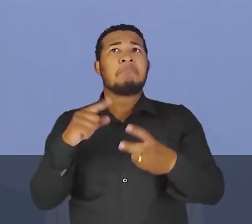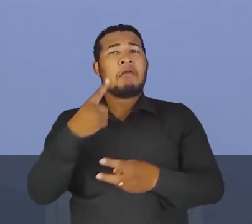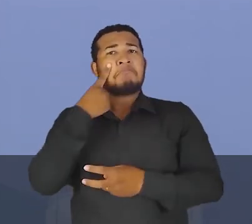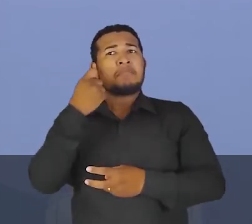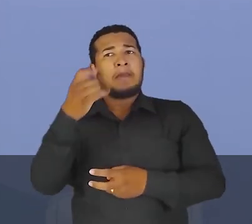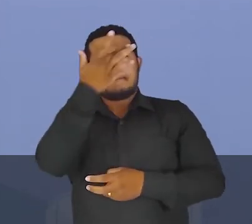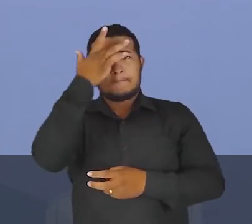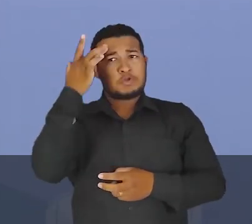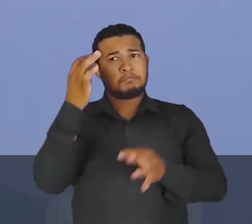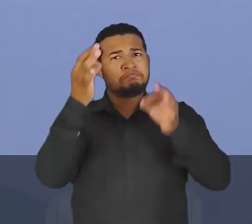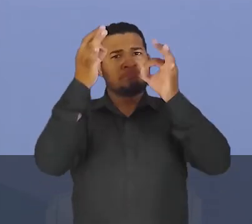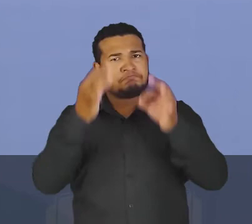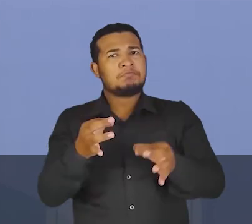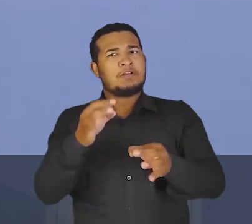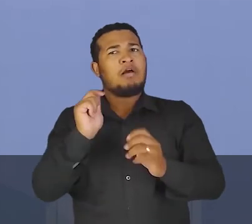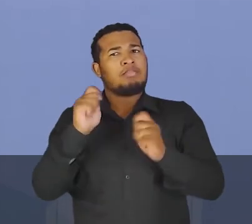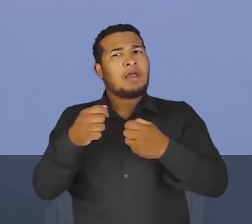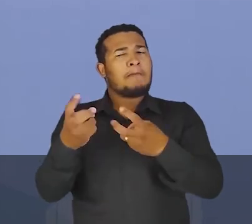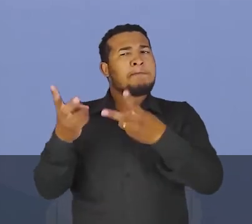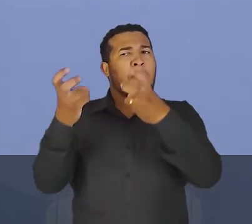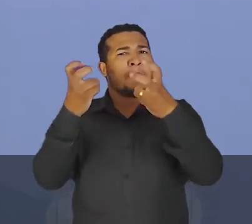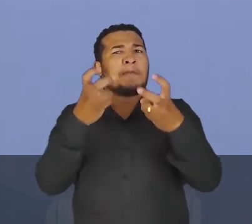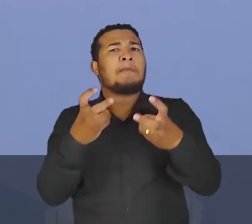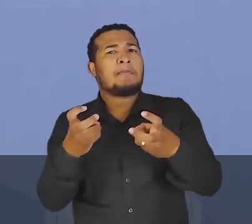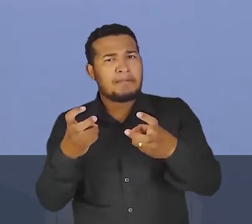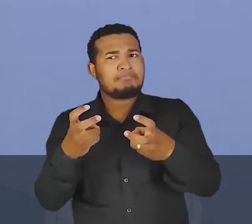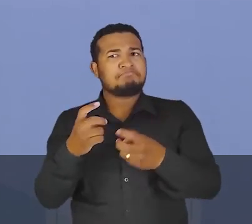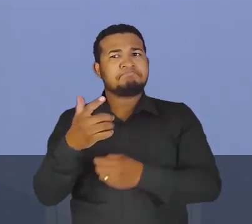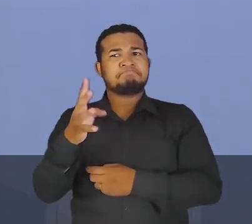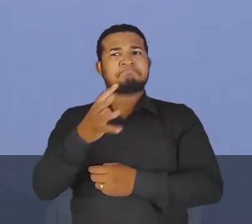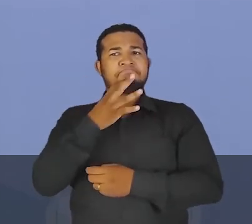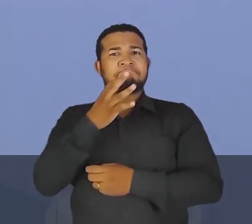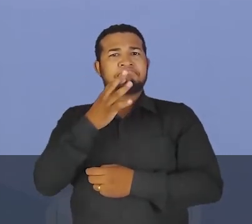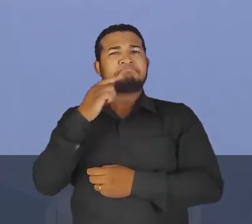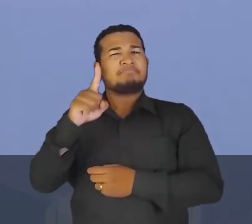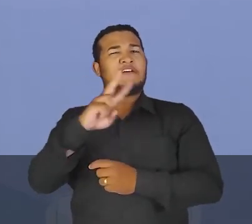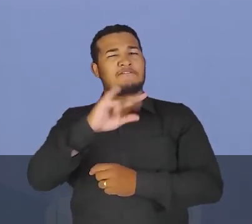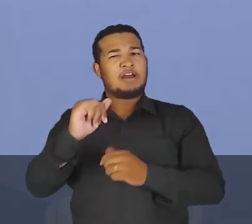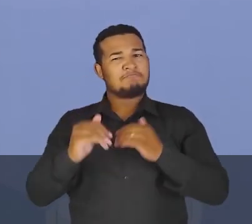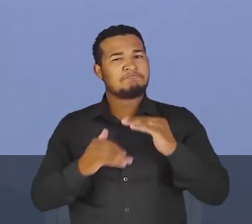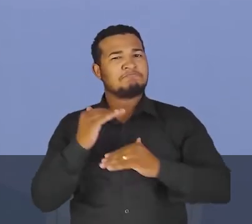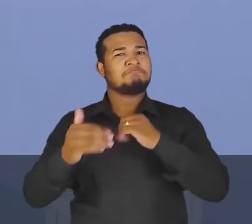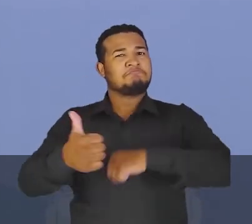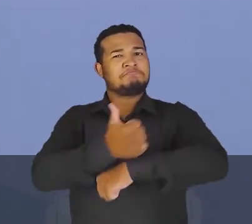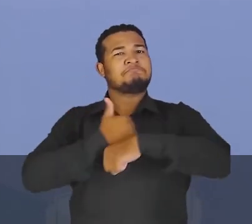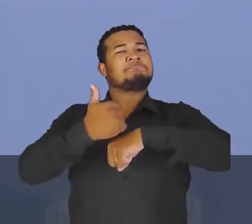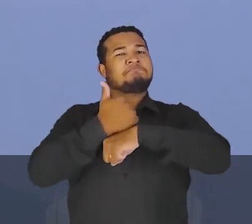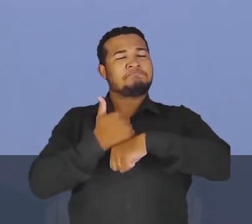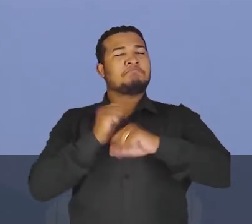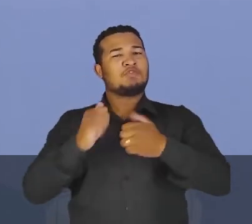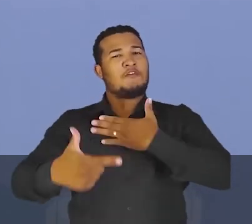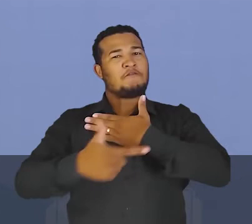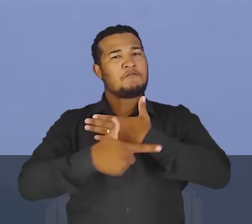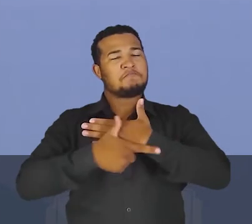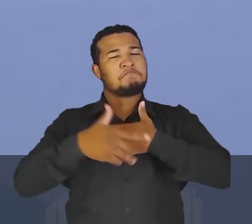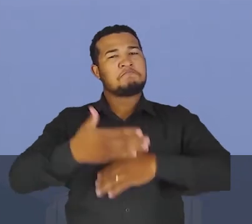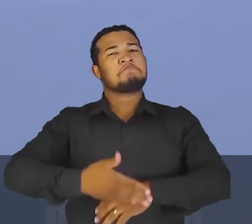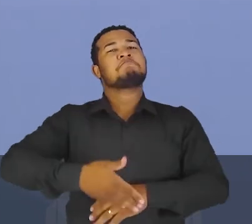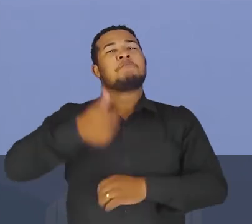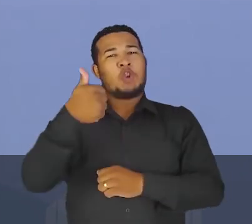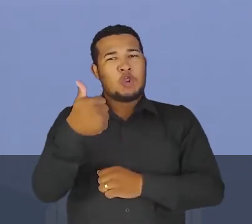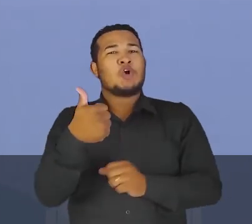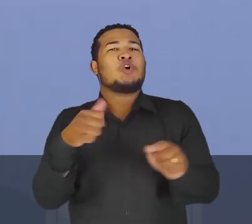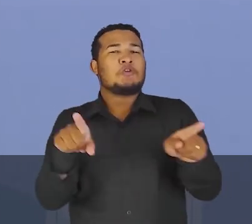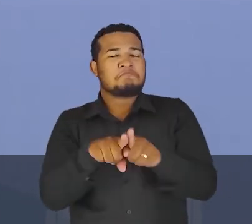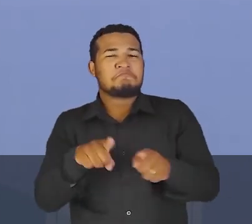pessoa mais ideal, nossos ideais, que seja a pessoa que nós consideramos que vai exercer o seu papel com maior sucesso, com maior